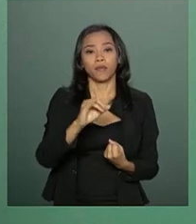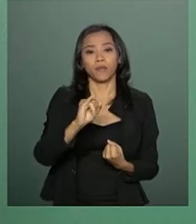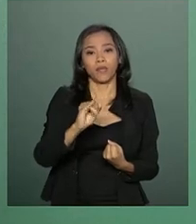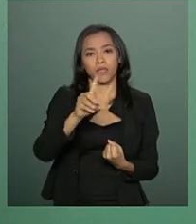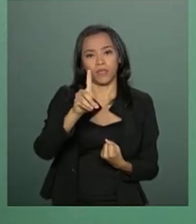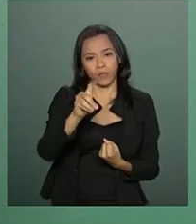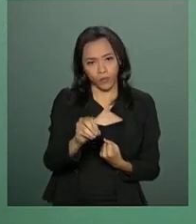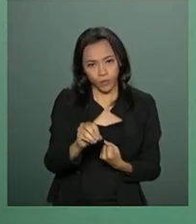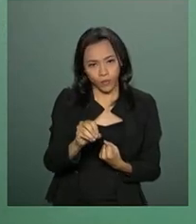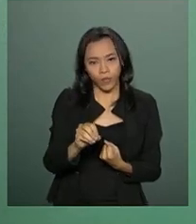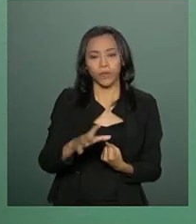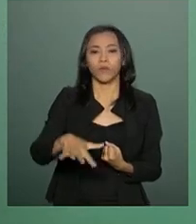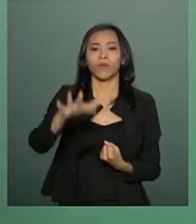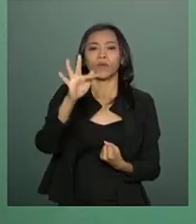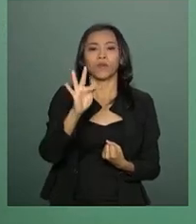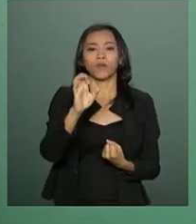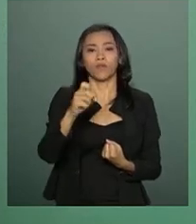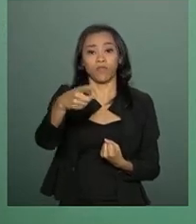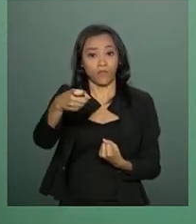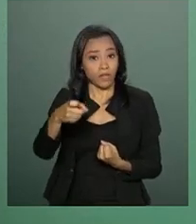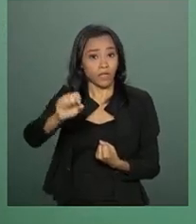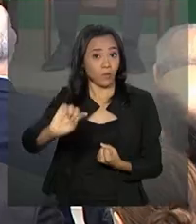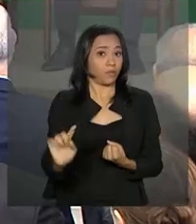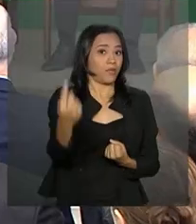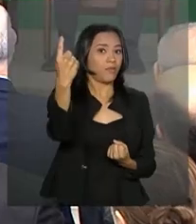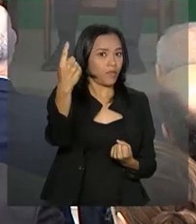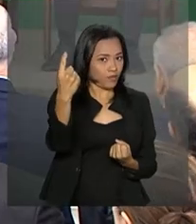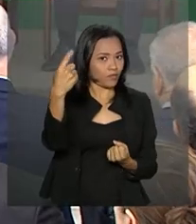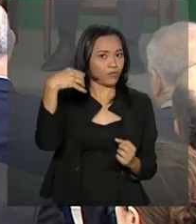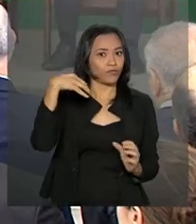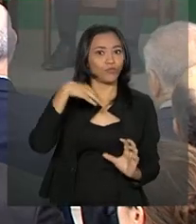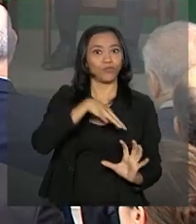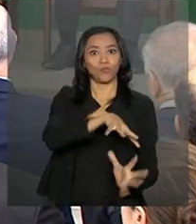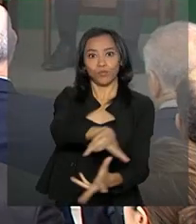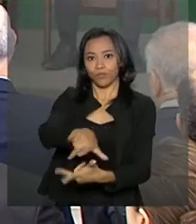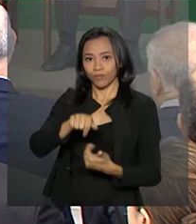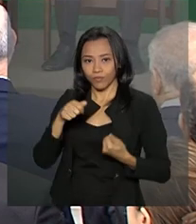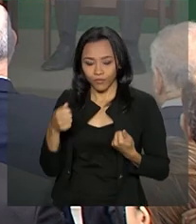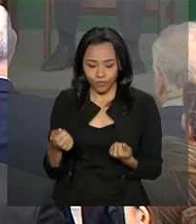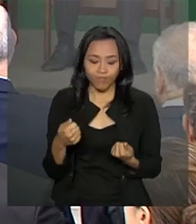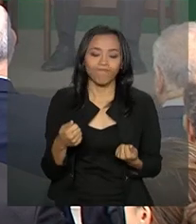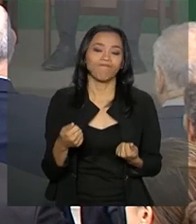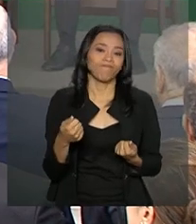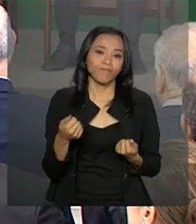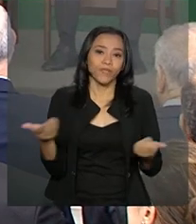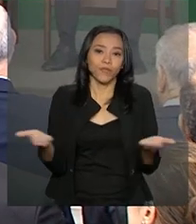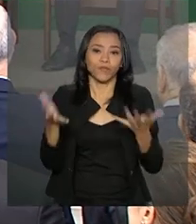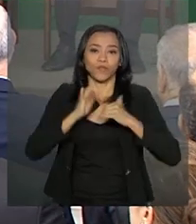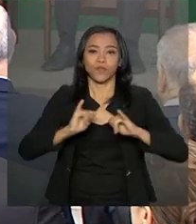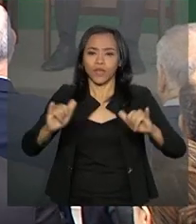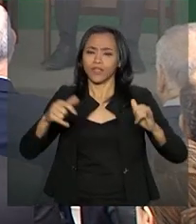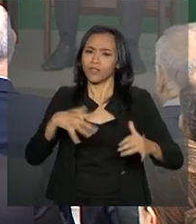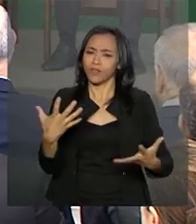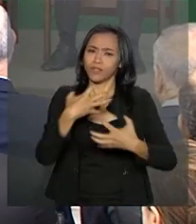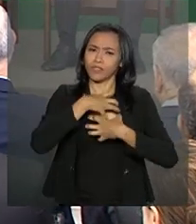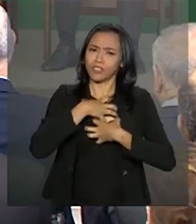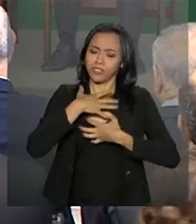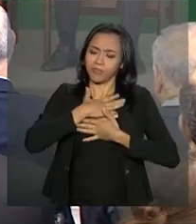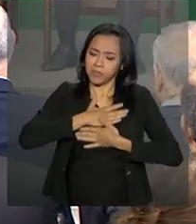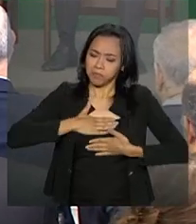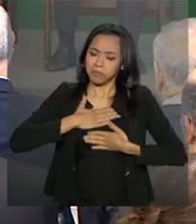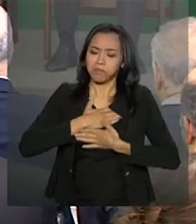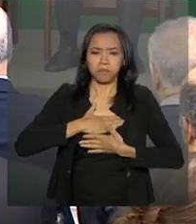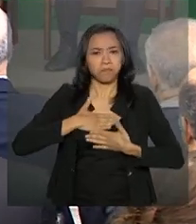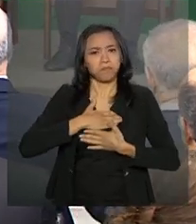que o primeiro está sendo com o flamengo está sendo lançado mundialmente lá motors temos um prazer extraordinário de